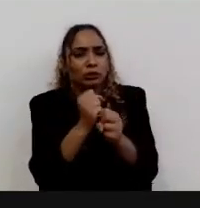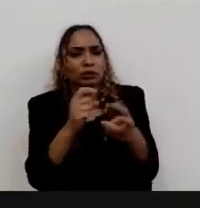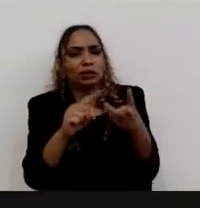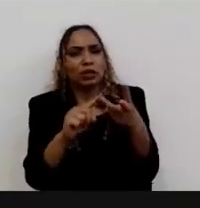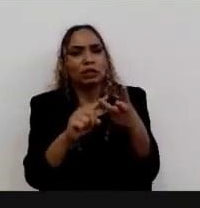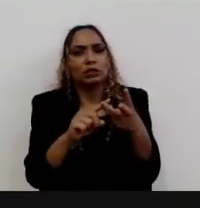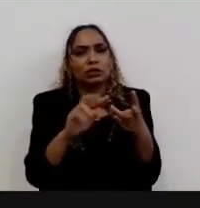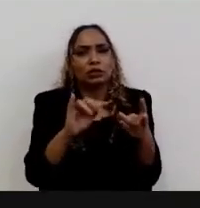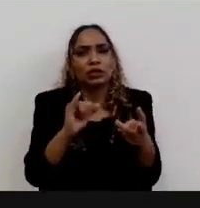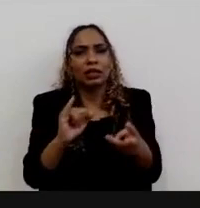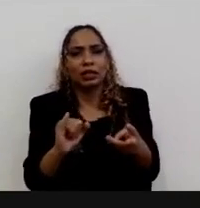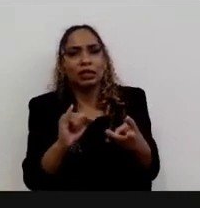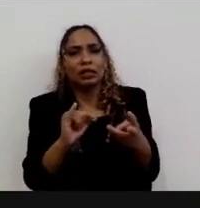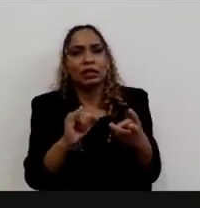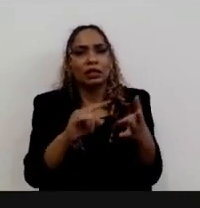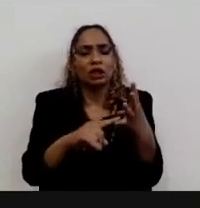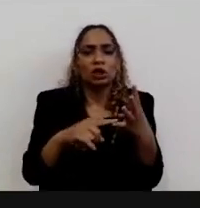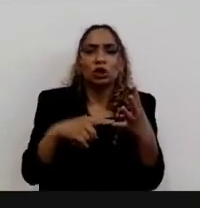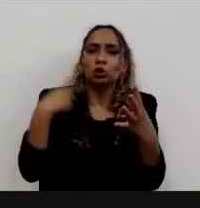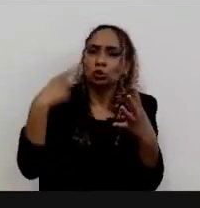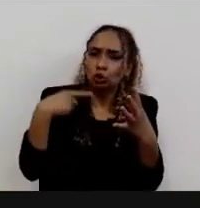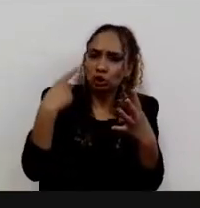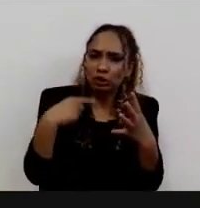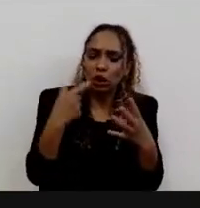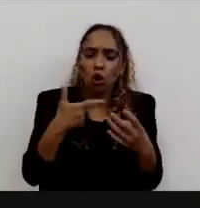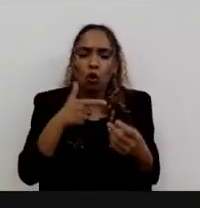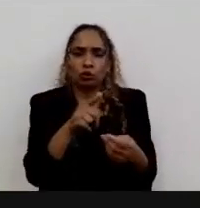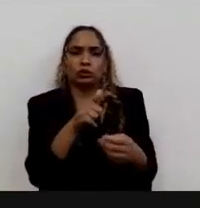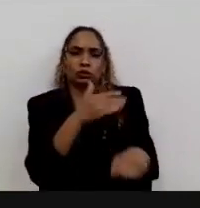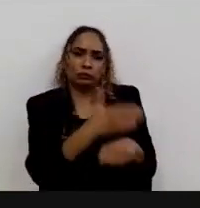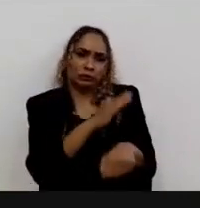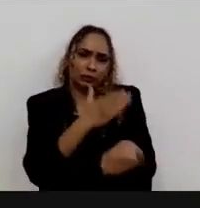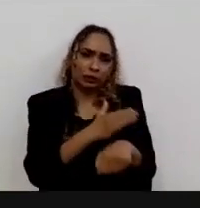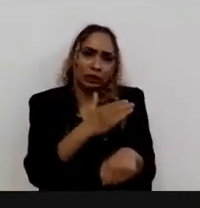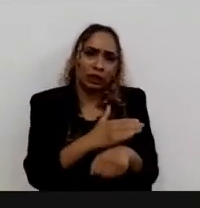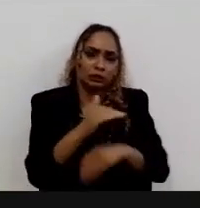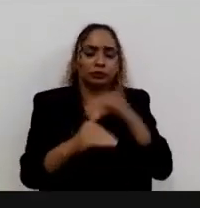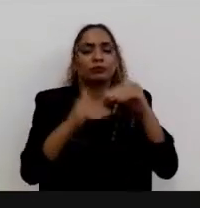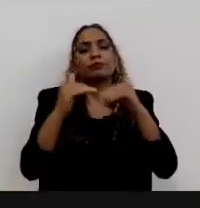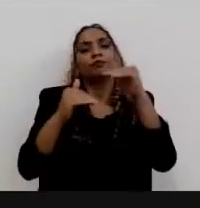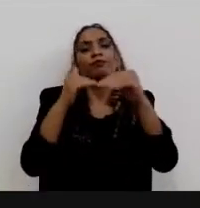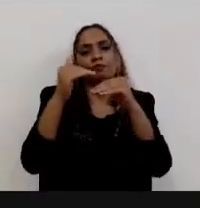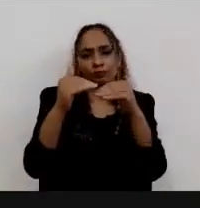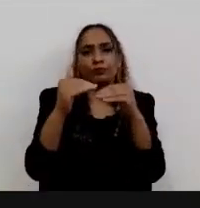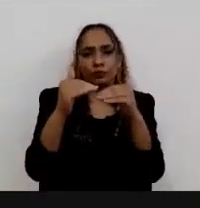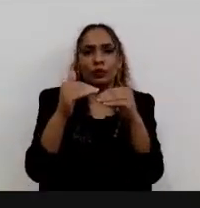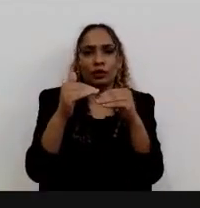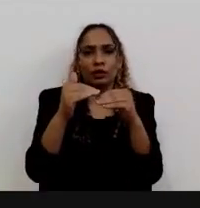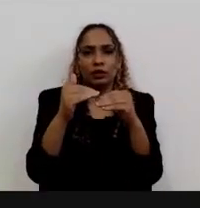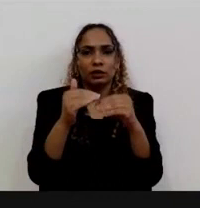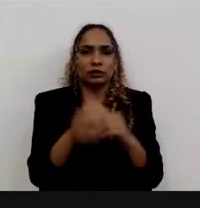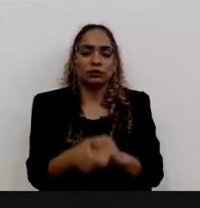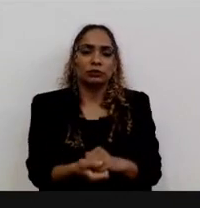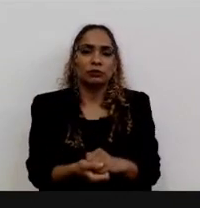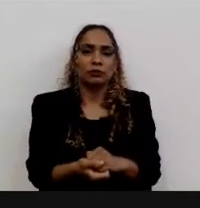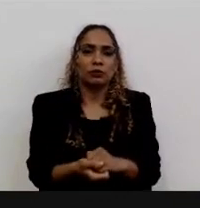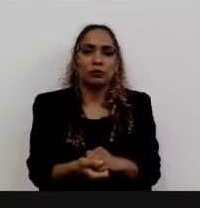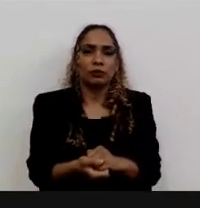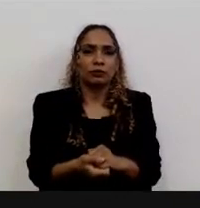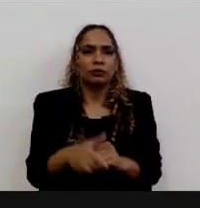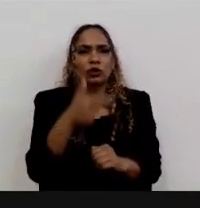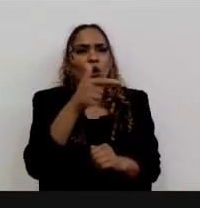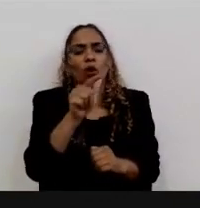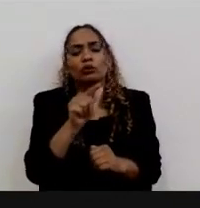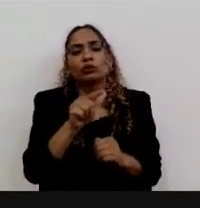TI, do direito, por exemplo, que conseguiram, na prática, desenvolver habilidades de automação web.